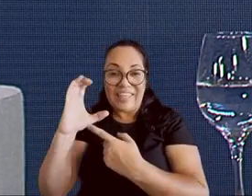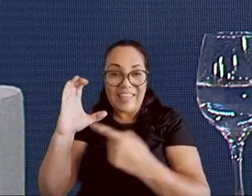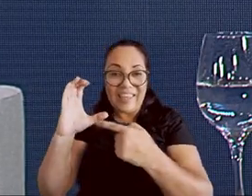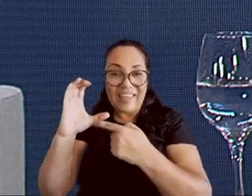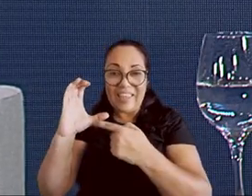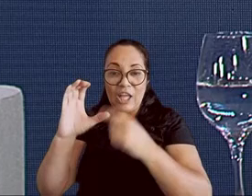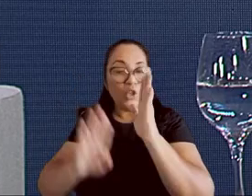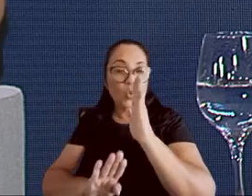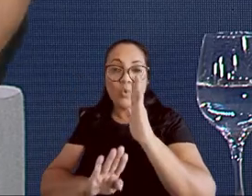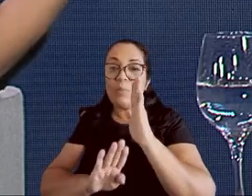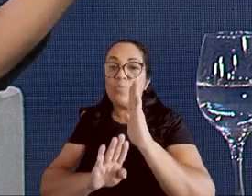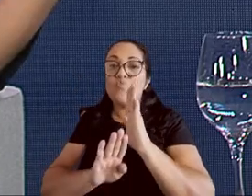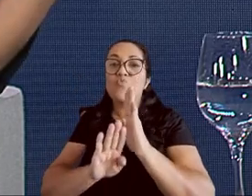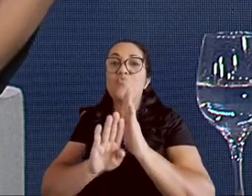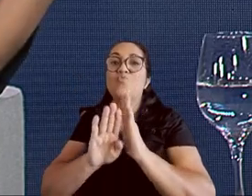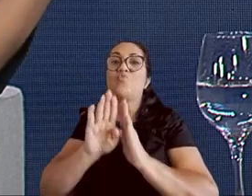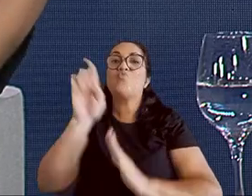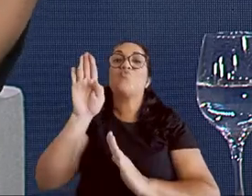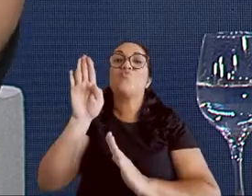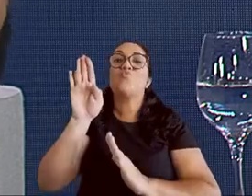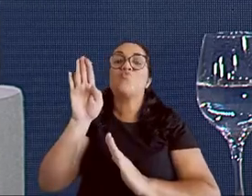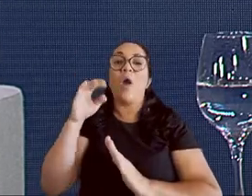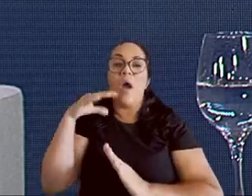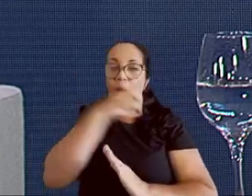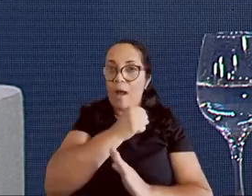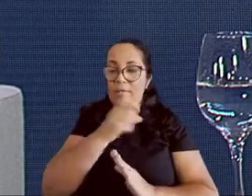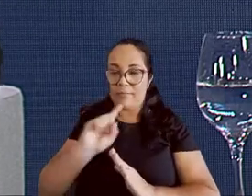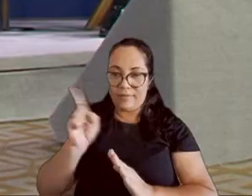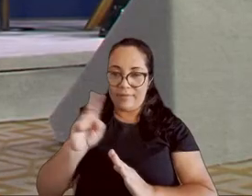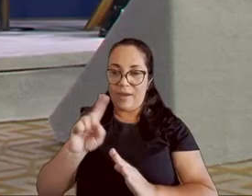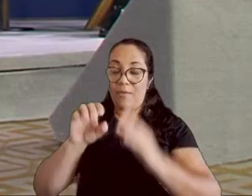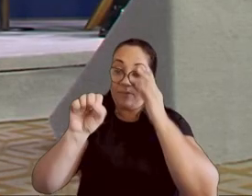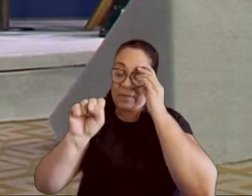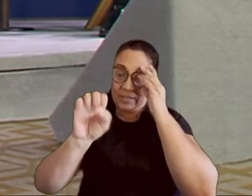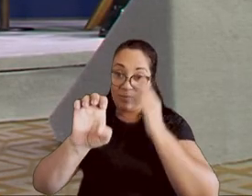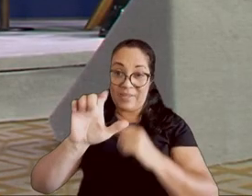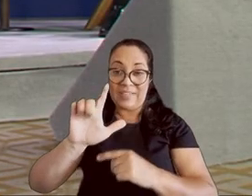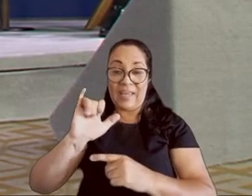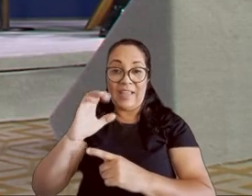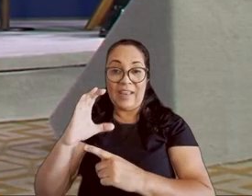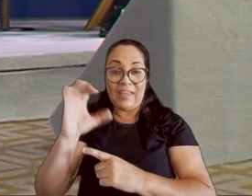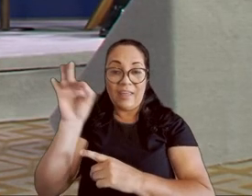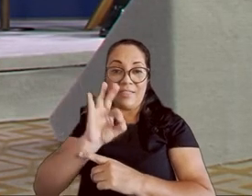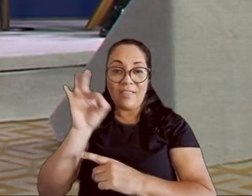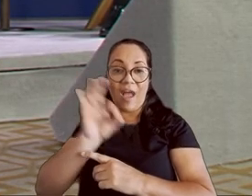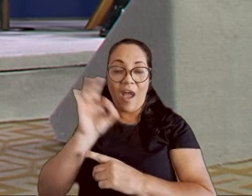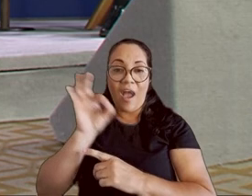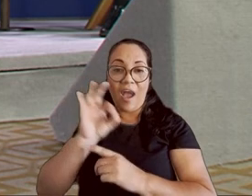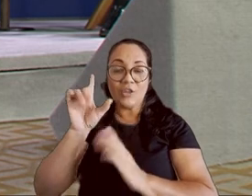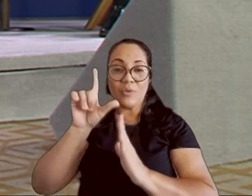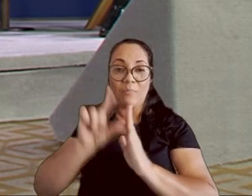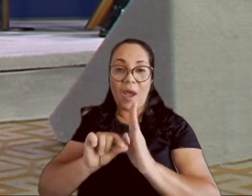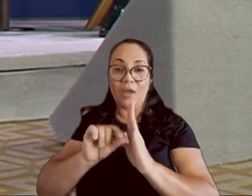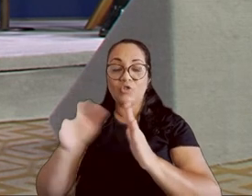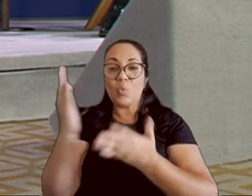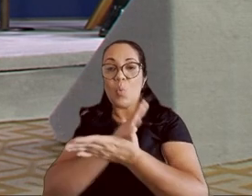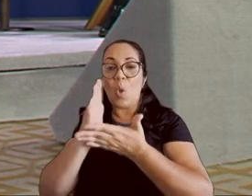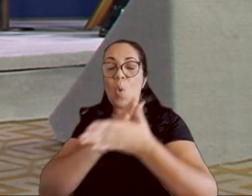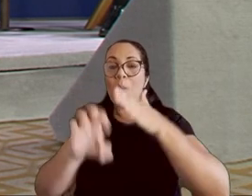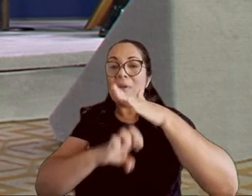de fato pegou as empresas que vinham de uma SELIC muito baixa então algumas empresas com grande volume de dívida porque